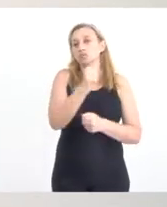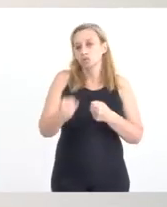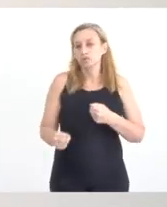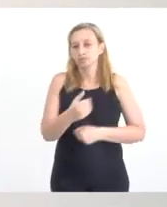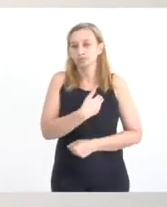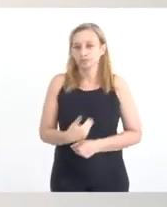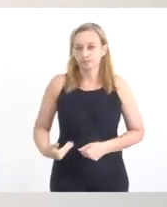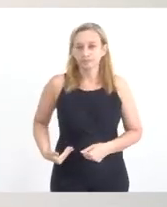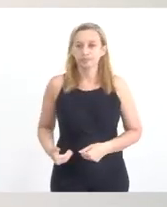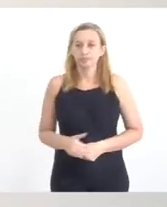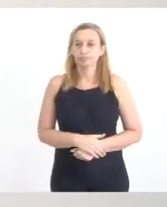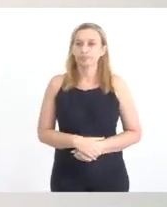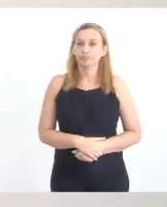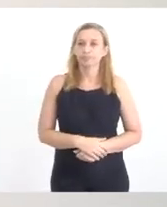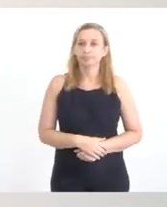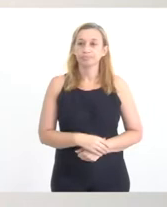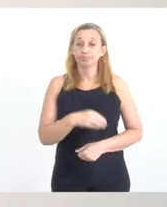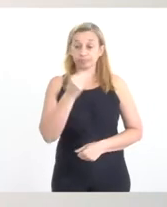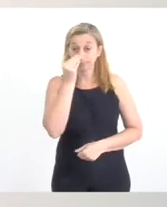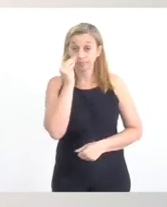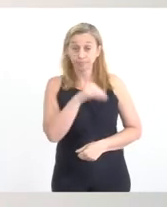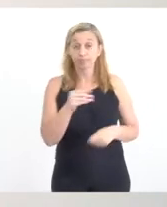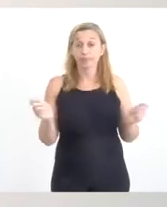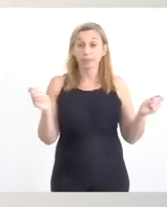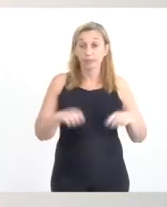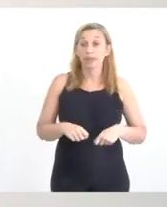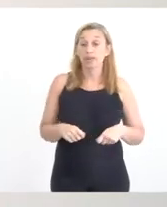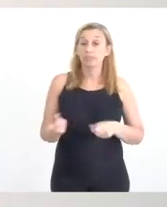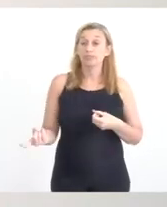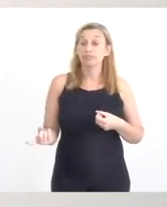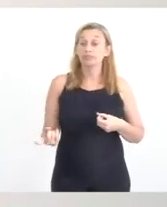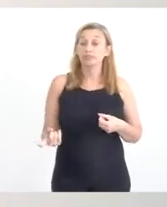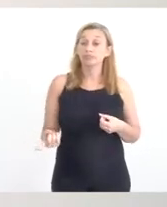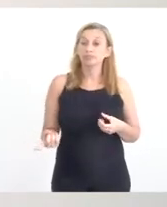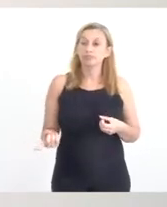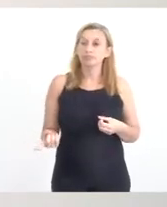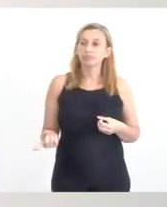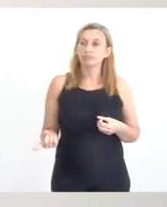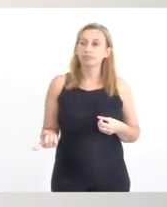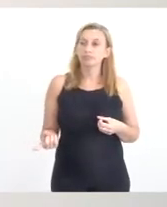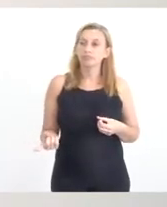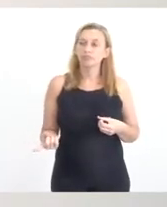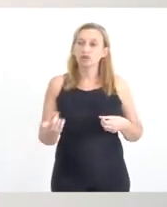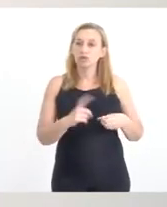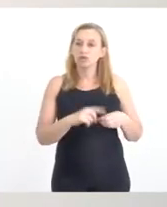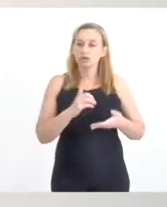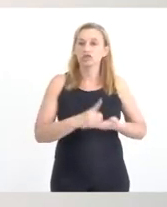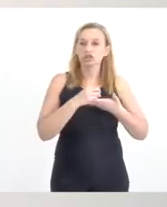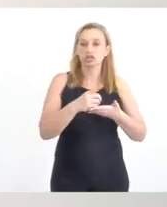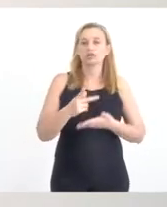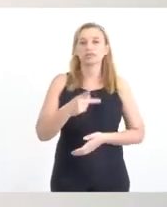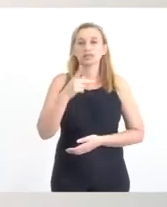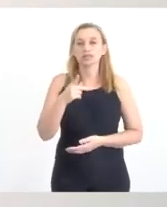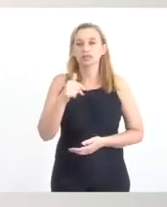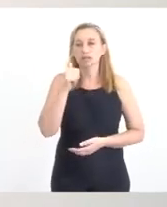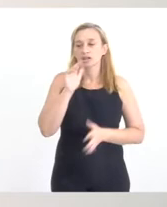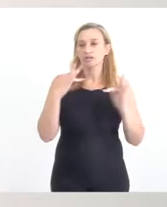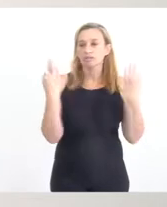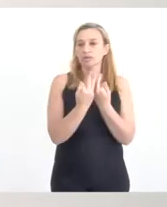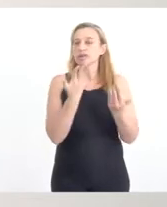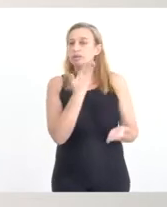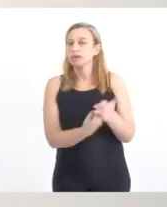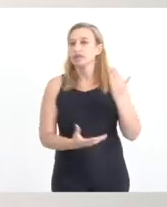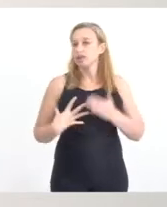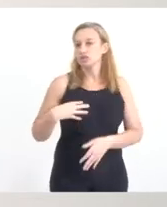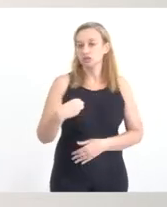públicos é negão essa possibilidade de um retorno minimamente Digno para essas famílias que perderam seus filhos